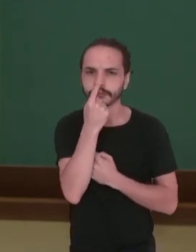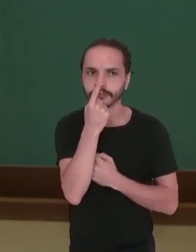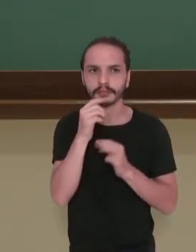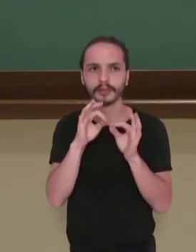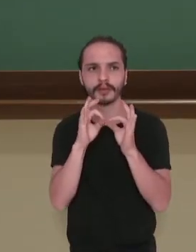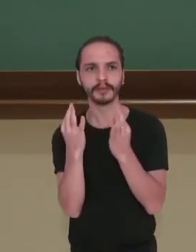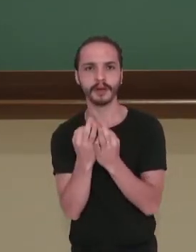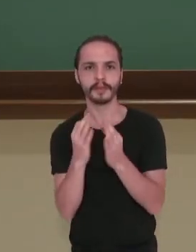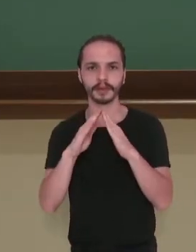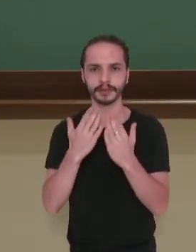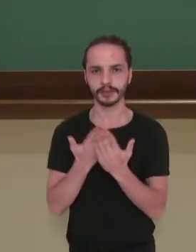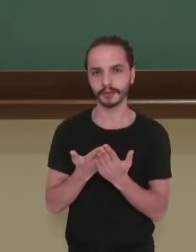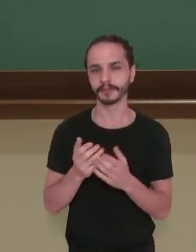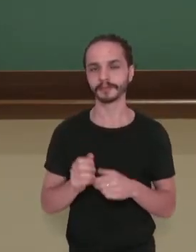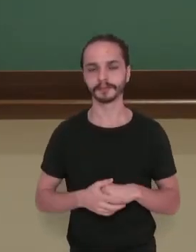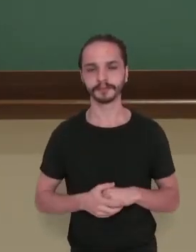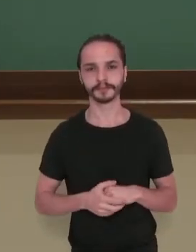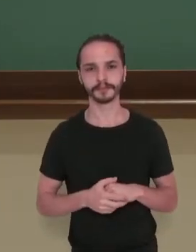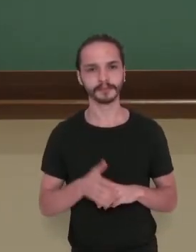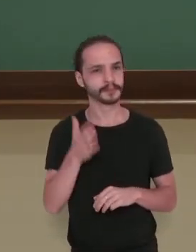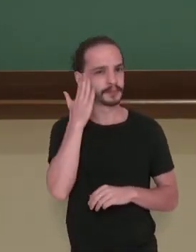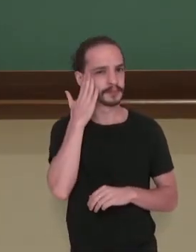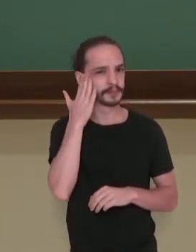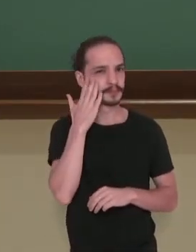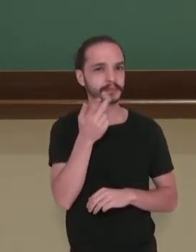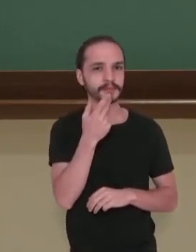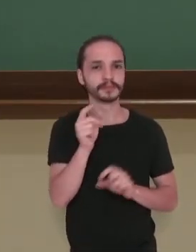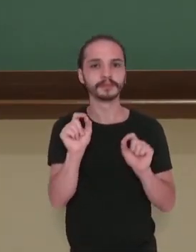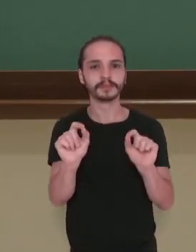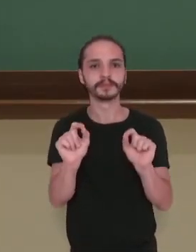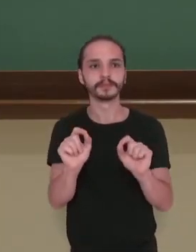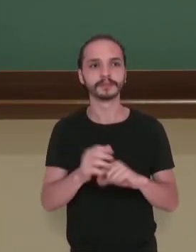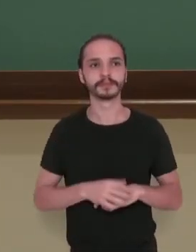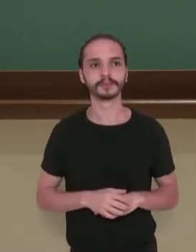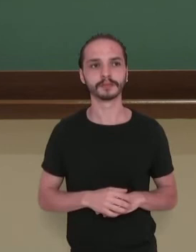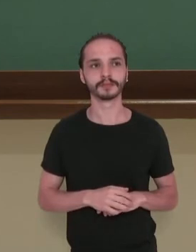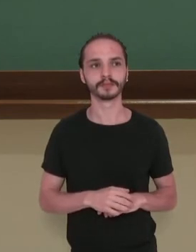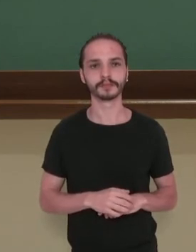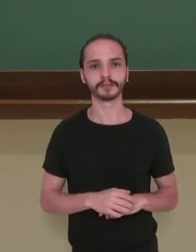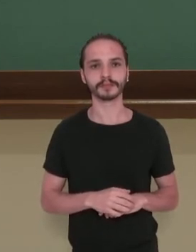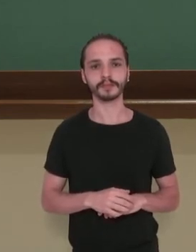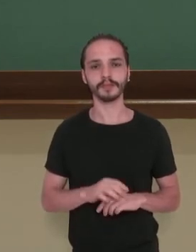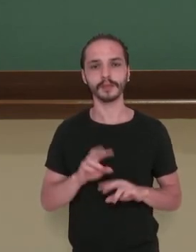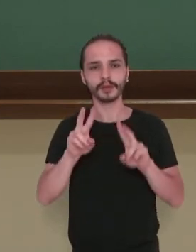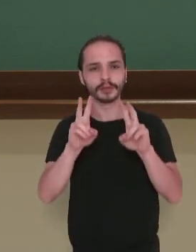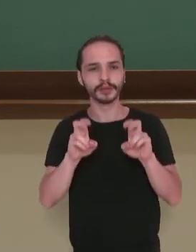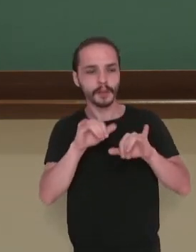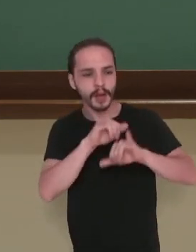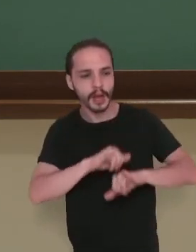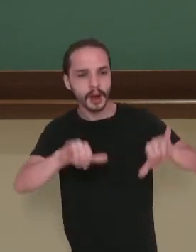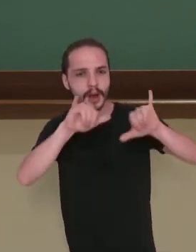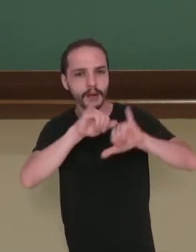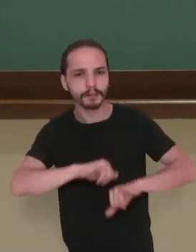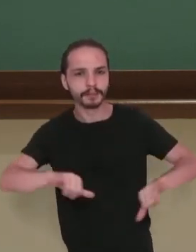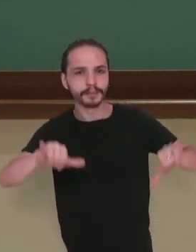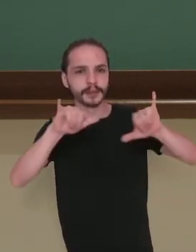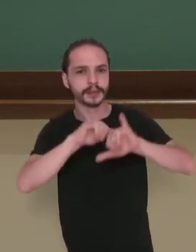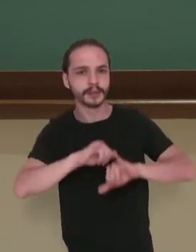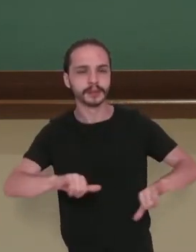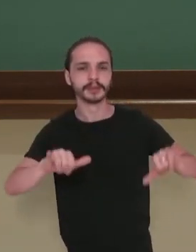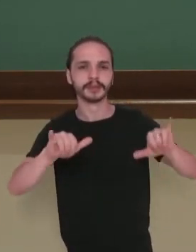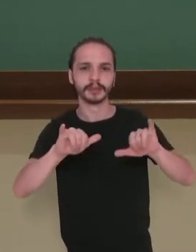Você sabe que quando se fala dessa questão das campanhas publicitárias